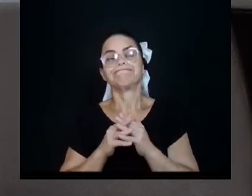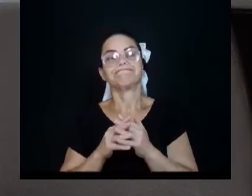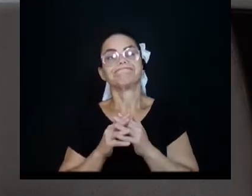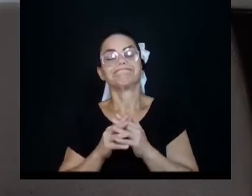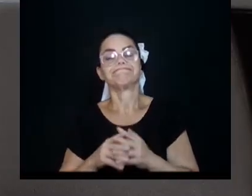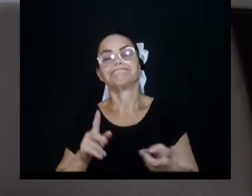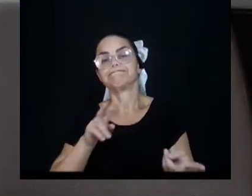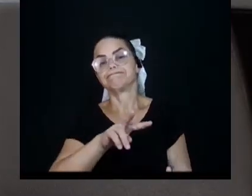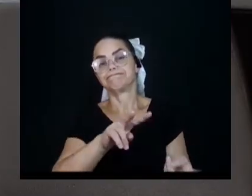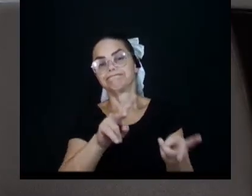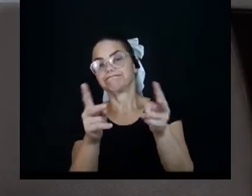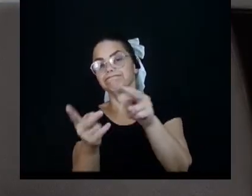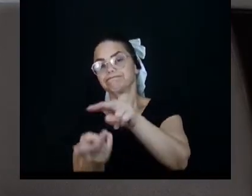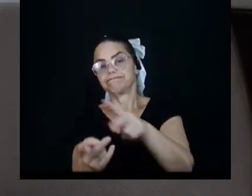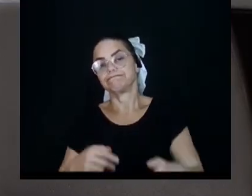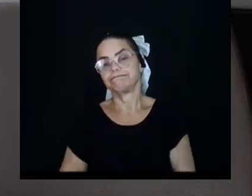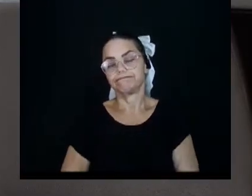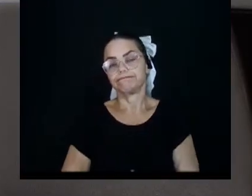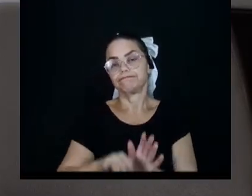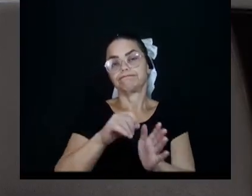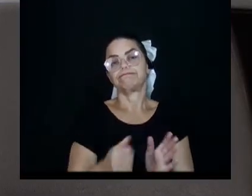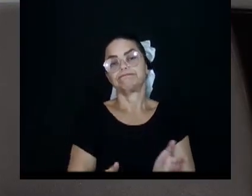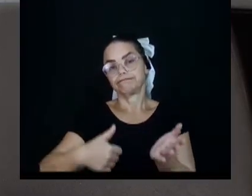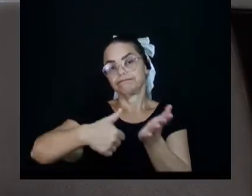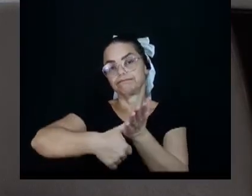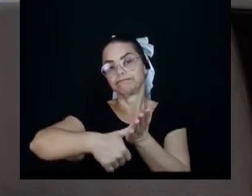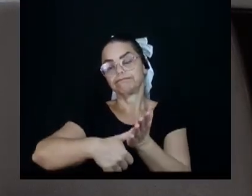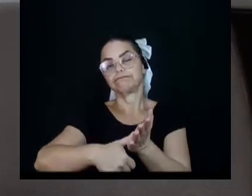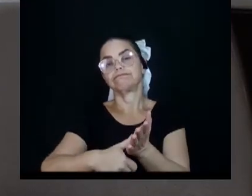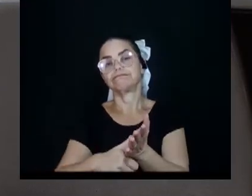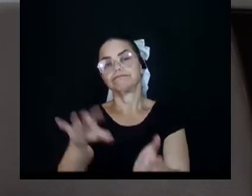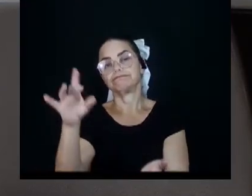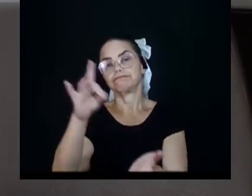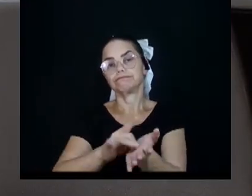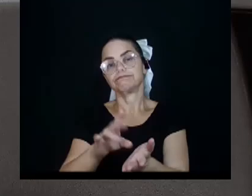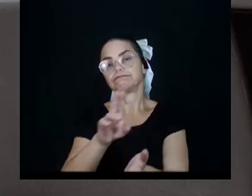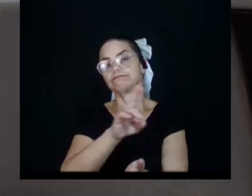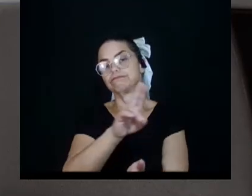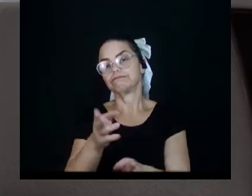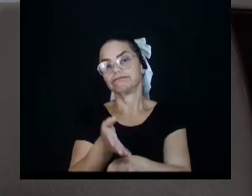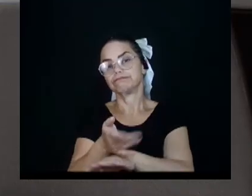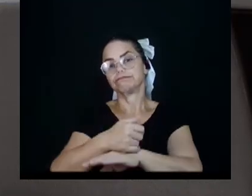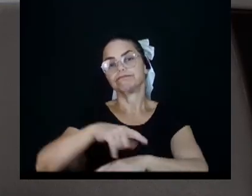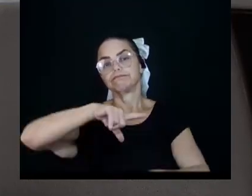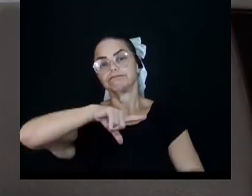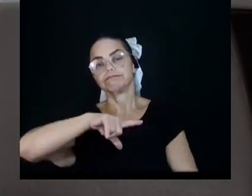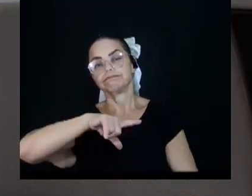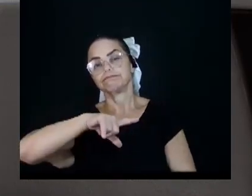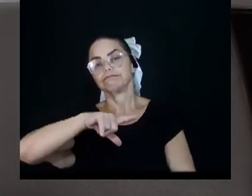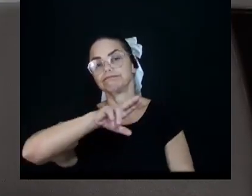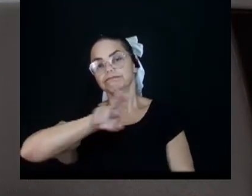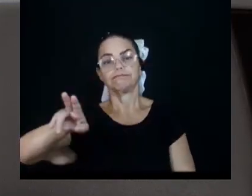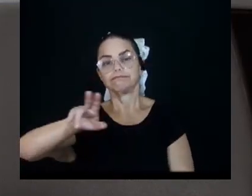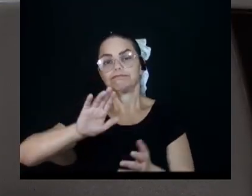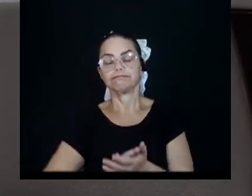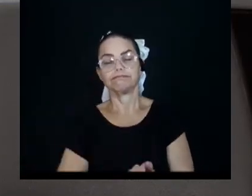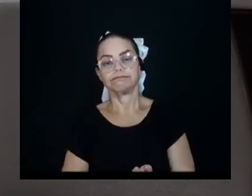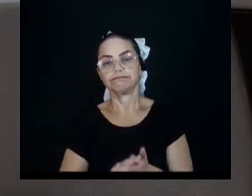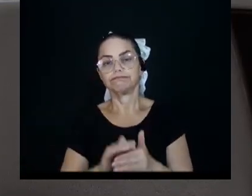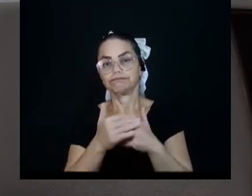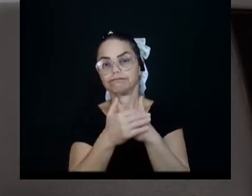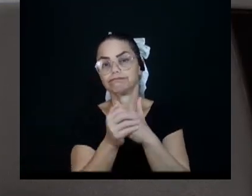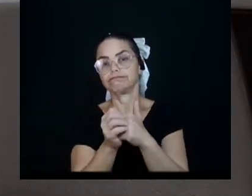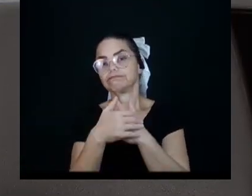no documento oficial ainda há um nome anterior, mas esse nome já é um nome afetivo, o nome na prática